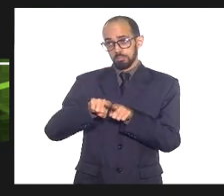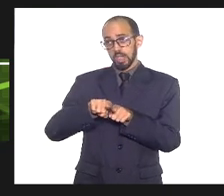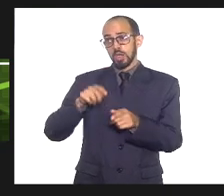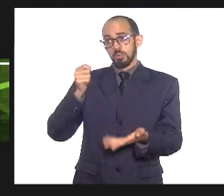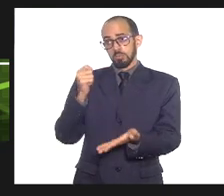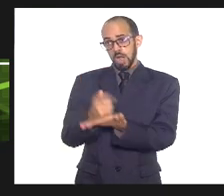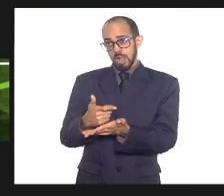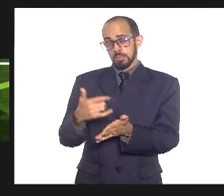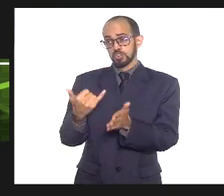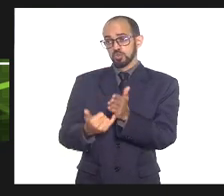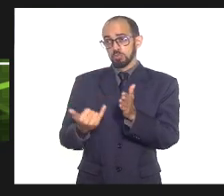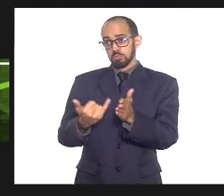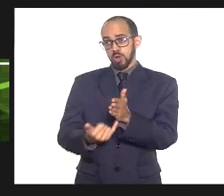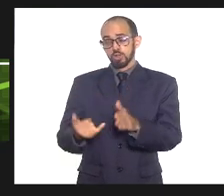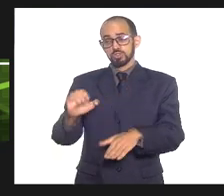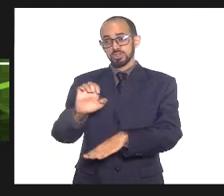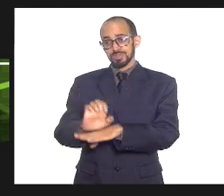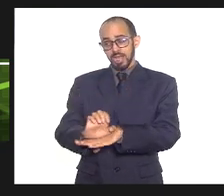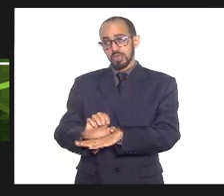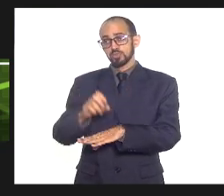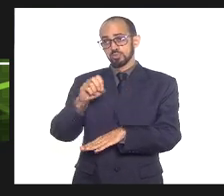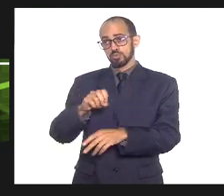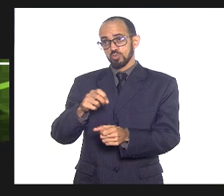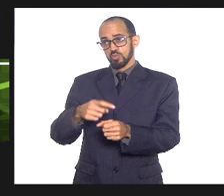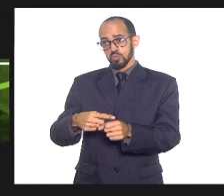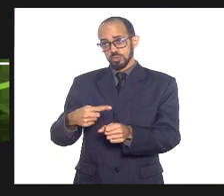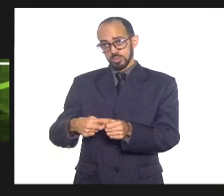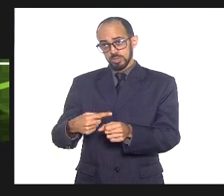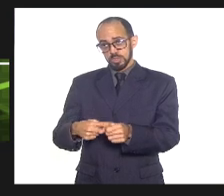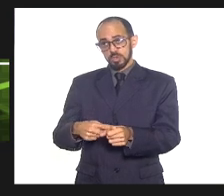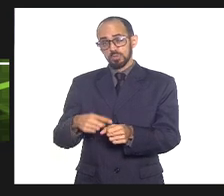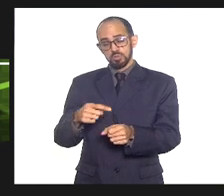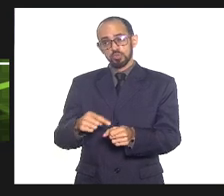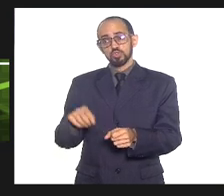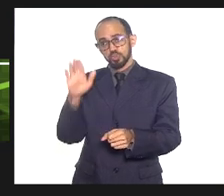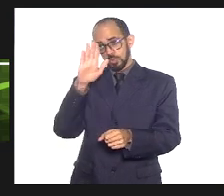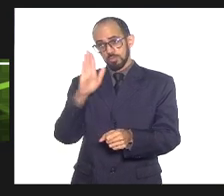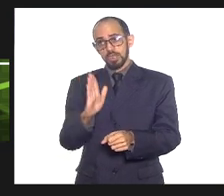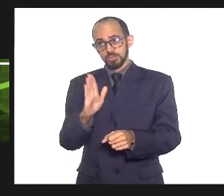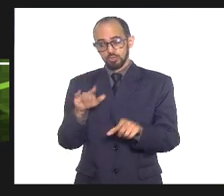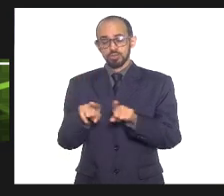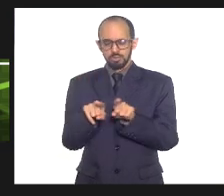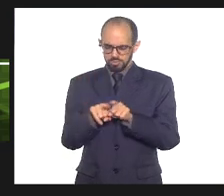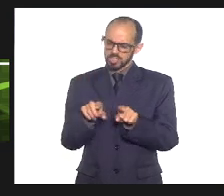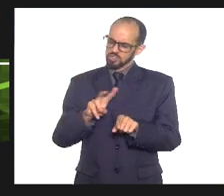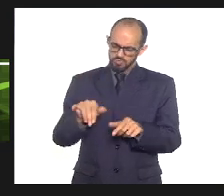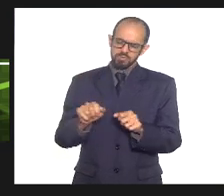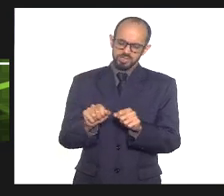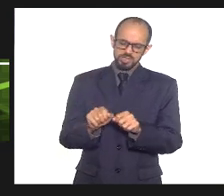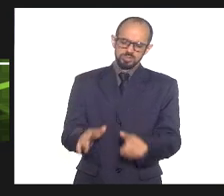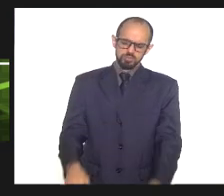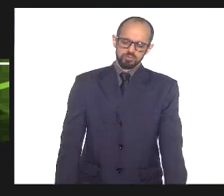ao Estado, municípios e União, nós faremos isso, sim.